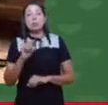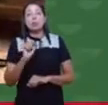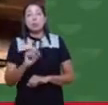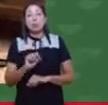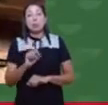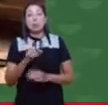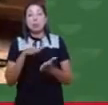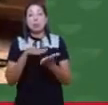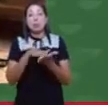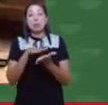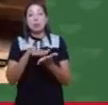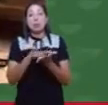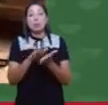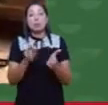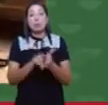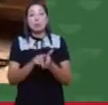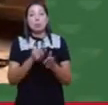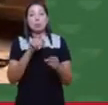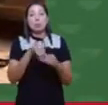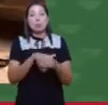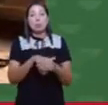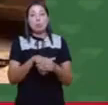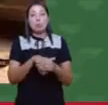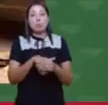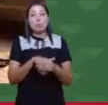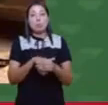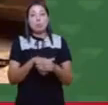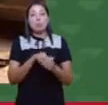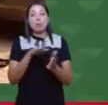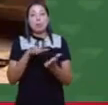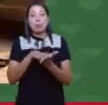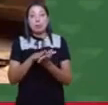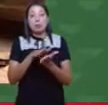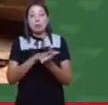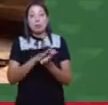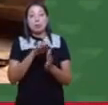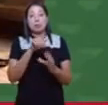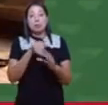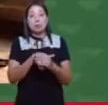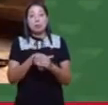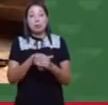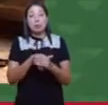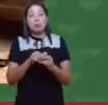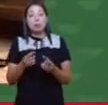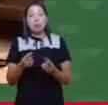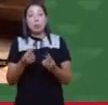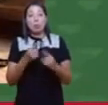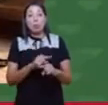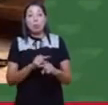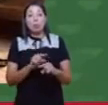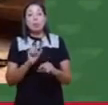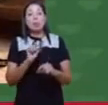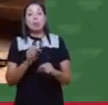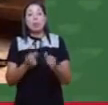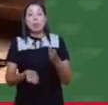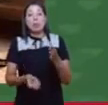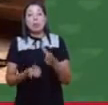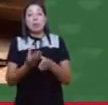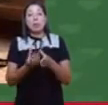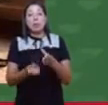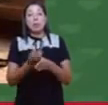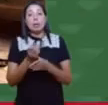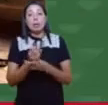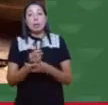a impressão do voto. A impressão do voto, ao contrário, ela cria